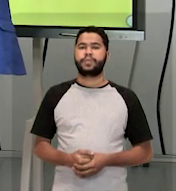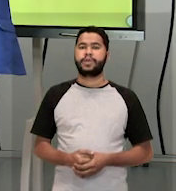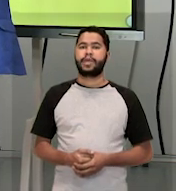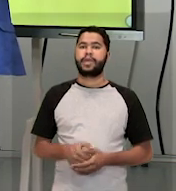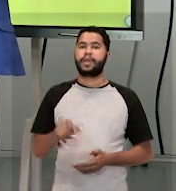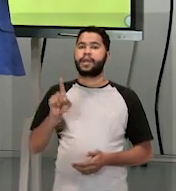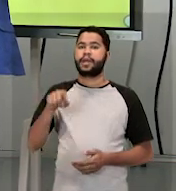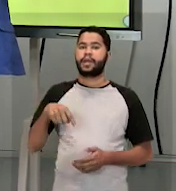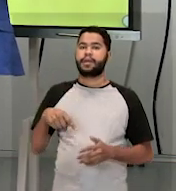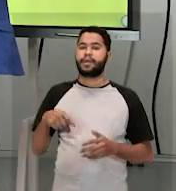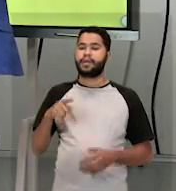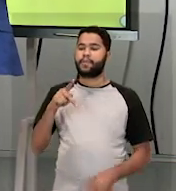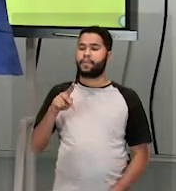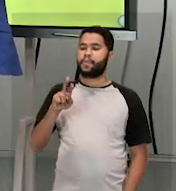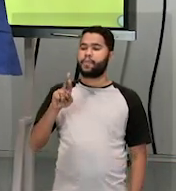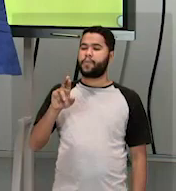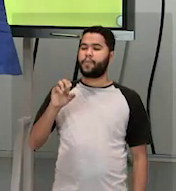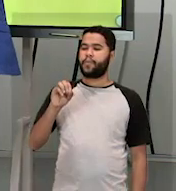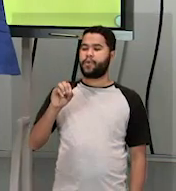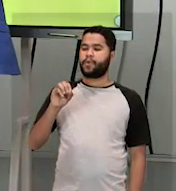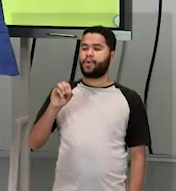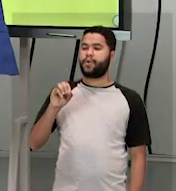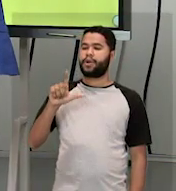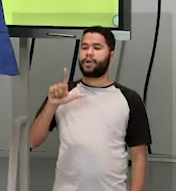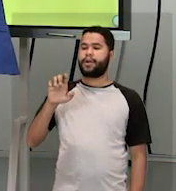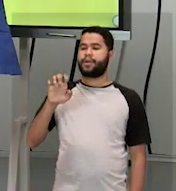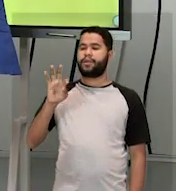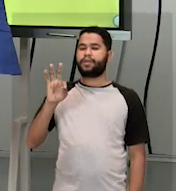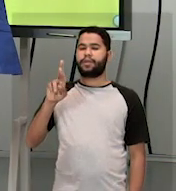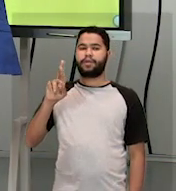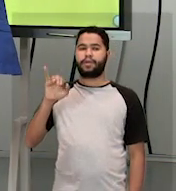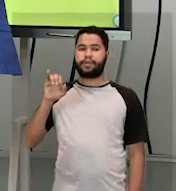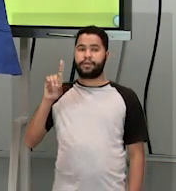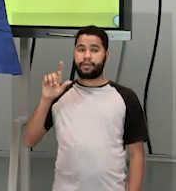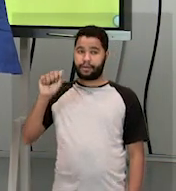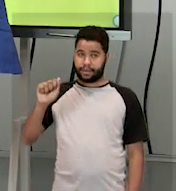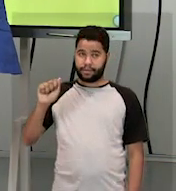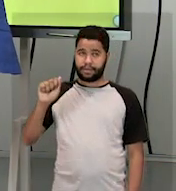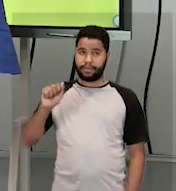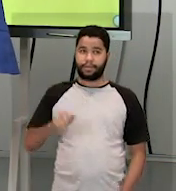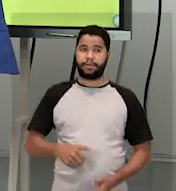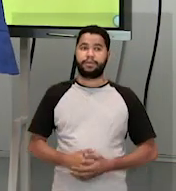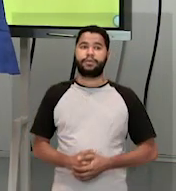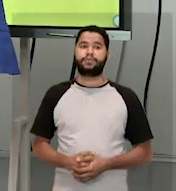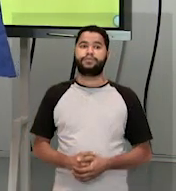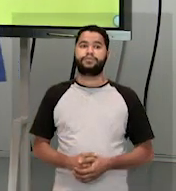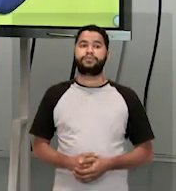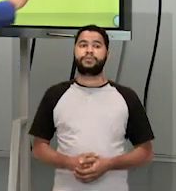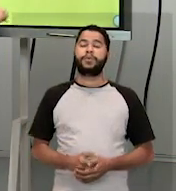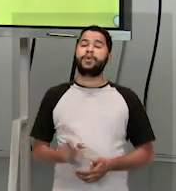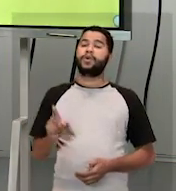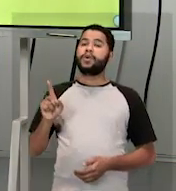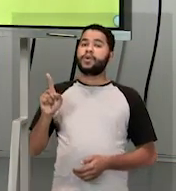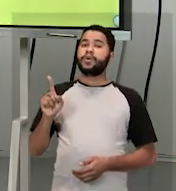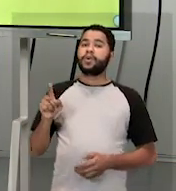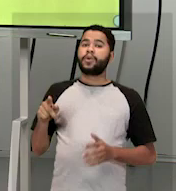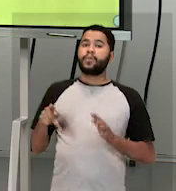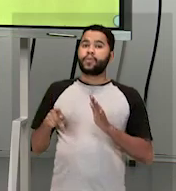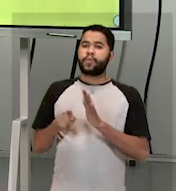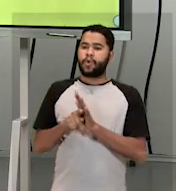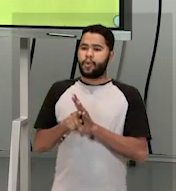proletariada, do proletariado, tá? Eles vão tomar o